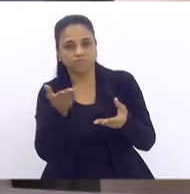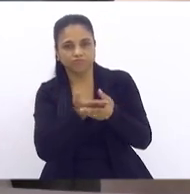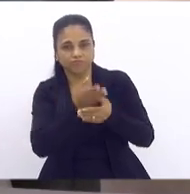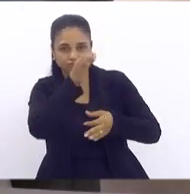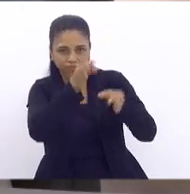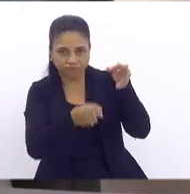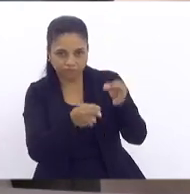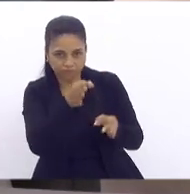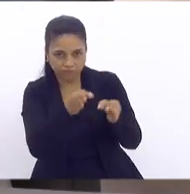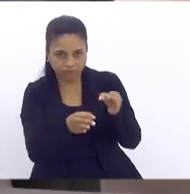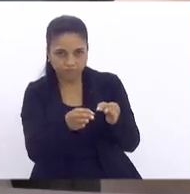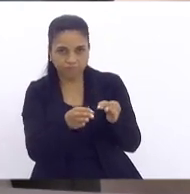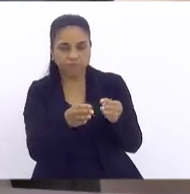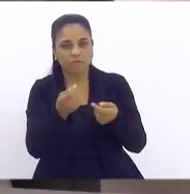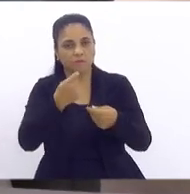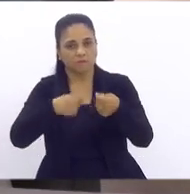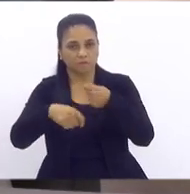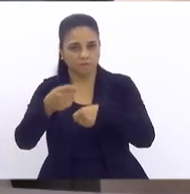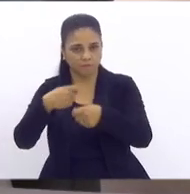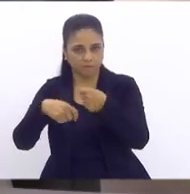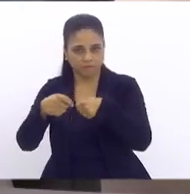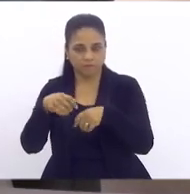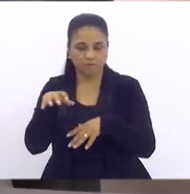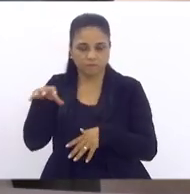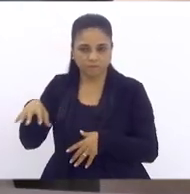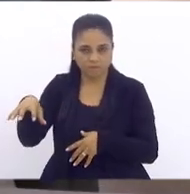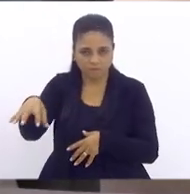e questões administrativas regionais.